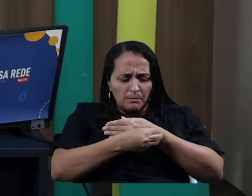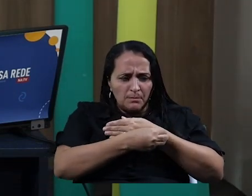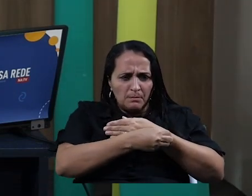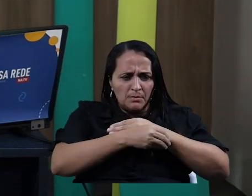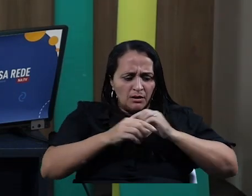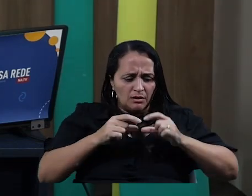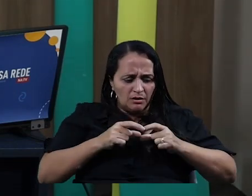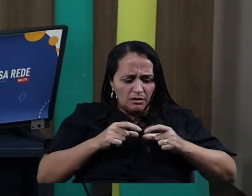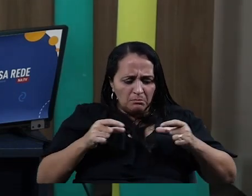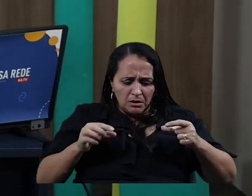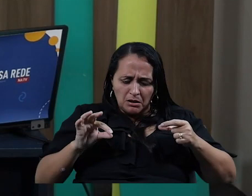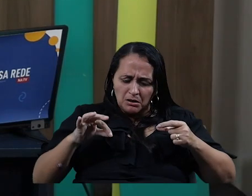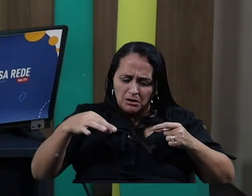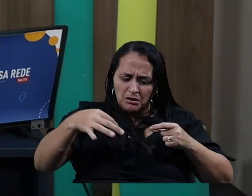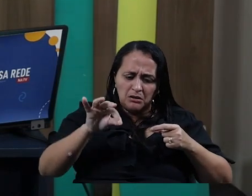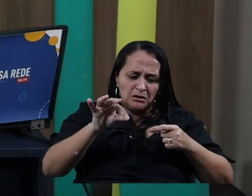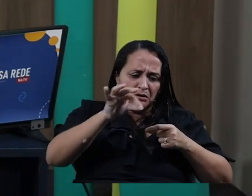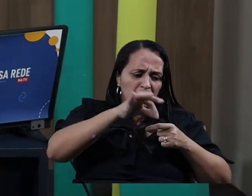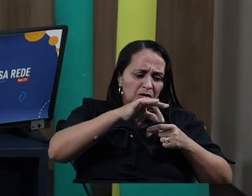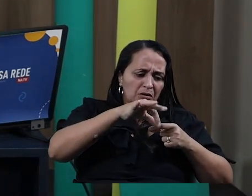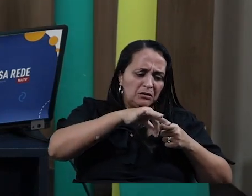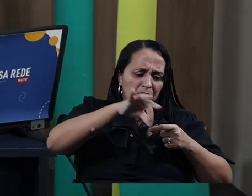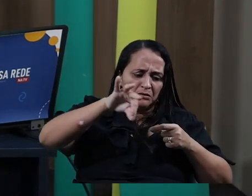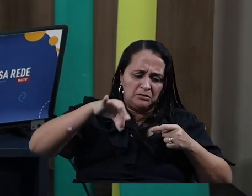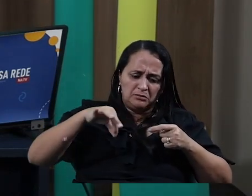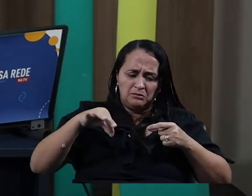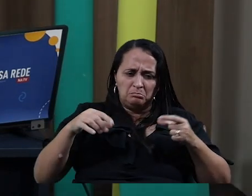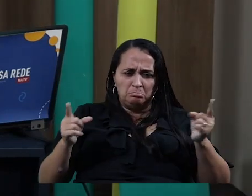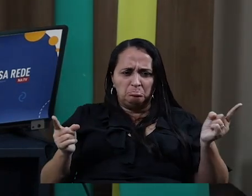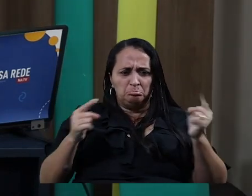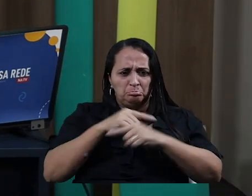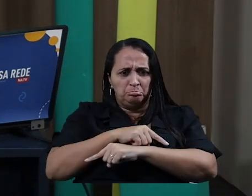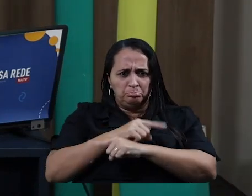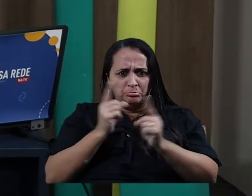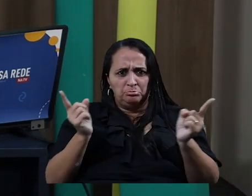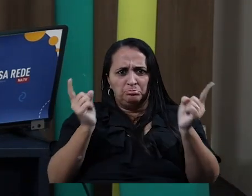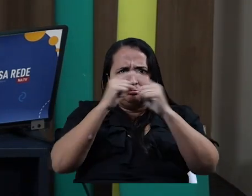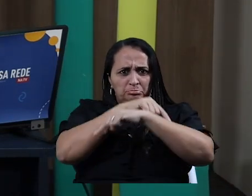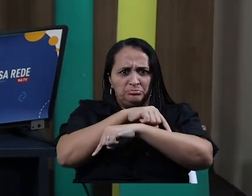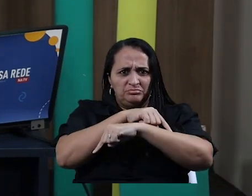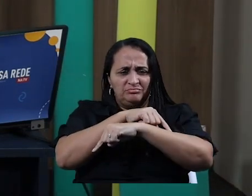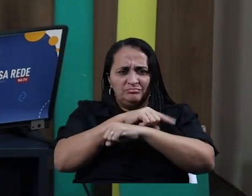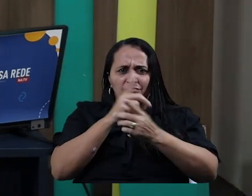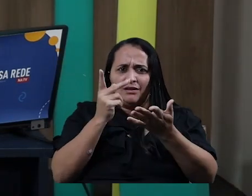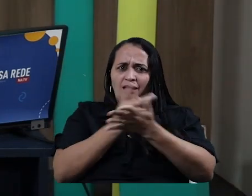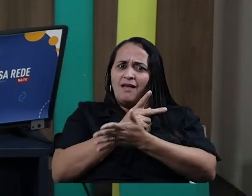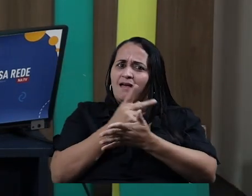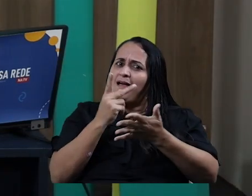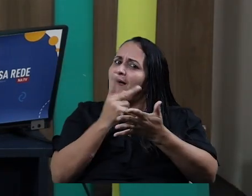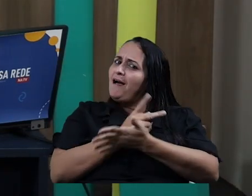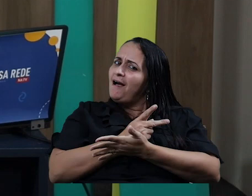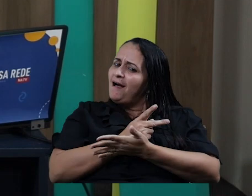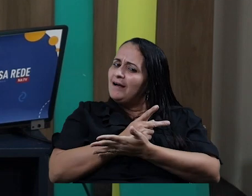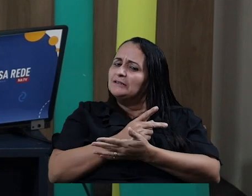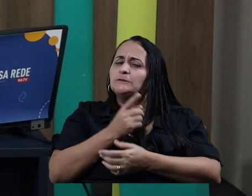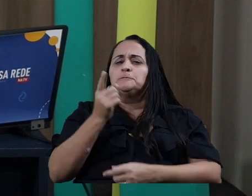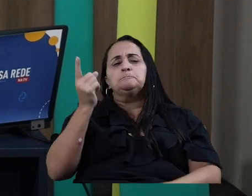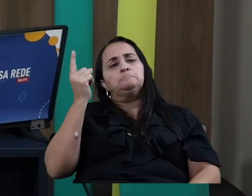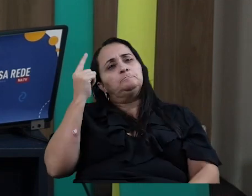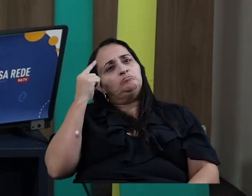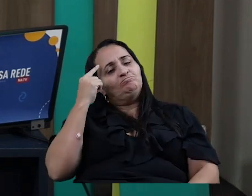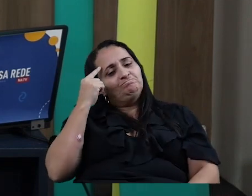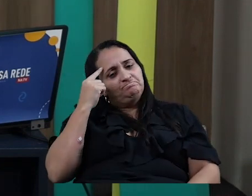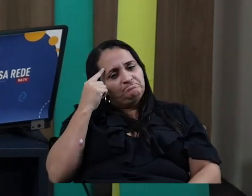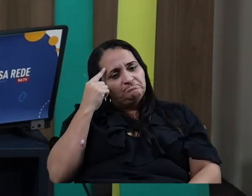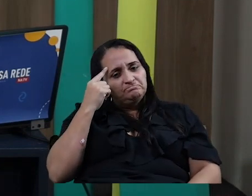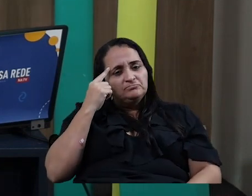valor e lugar, e acabou colando, ó, as coisas, os adesivos, nos lugares errados, ou